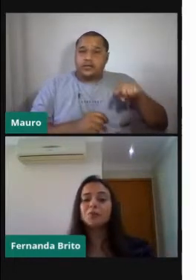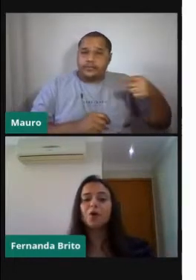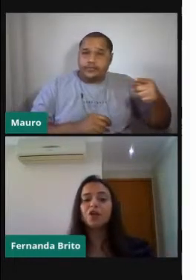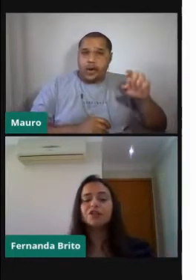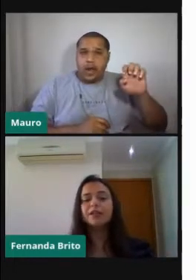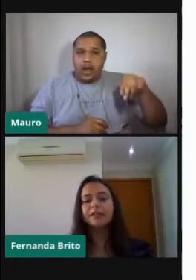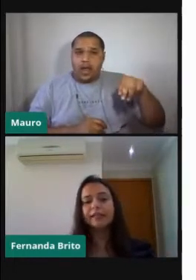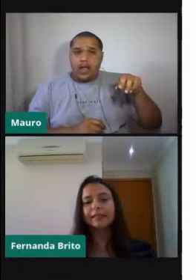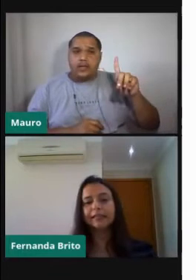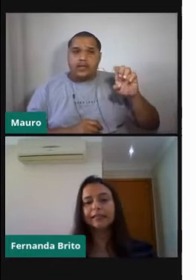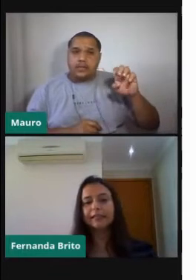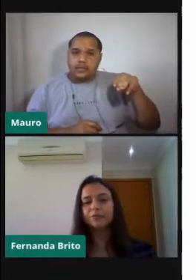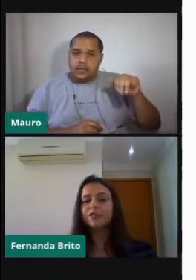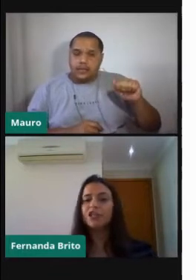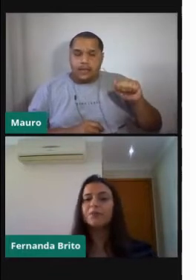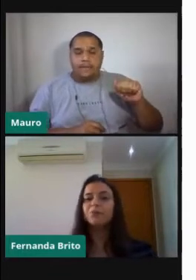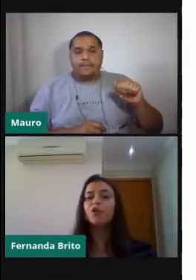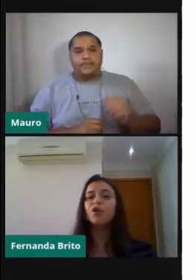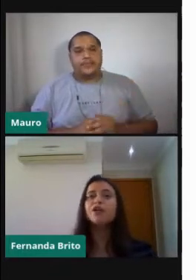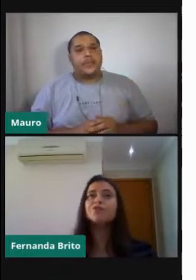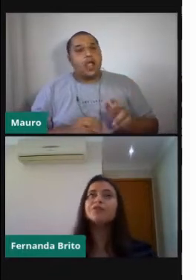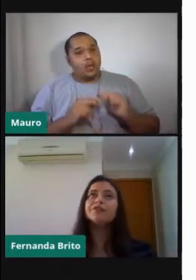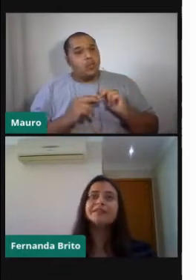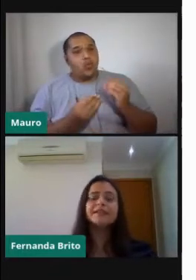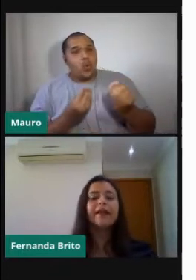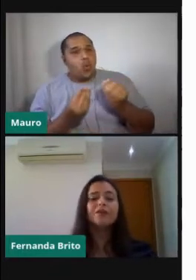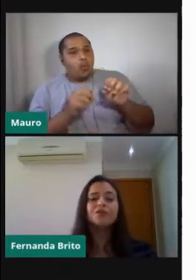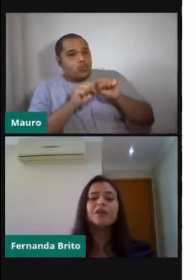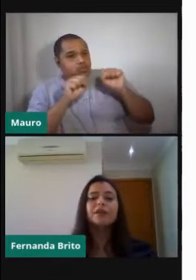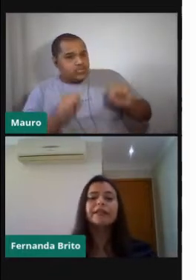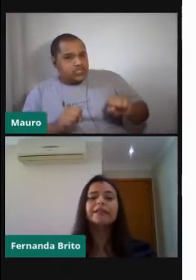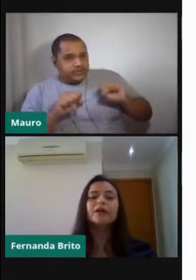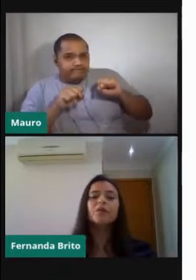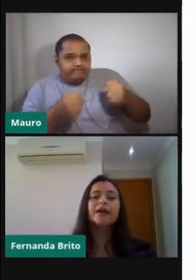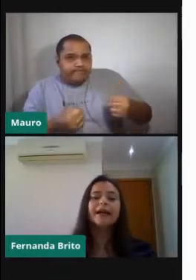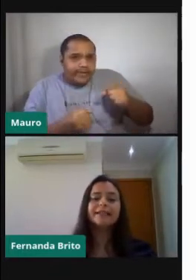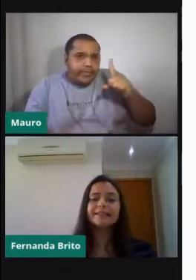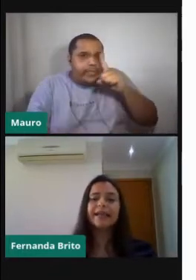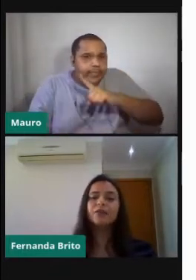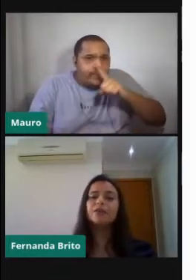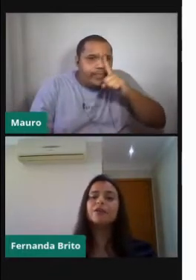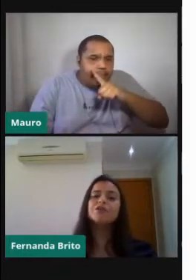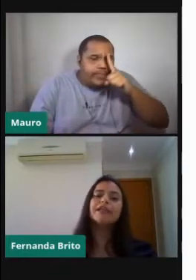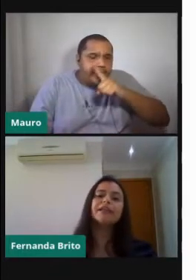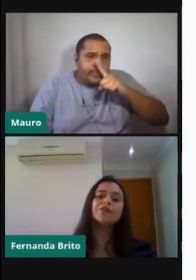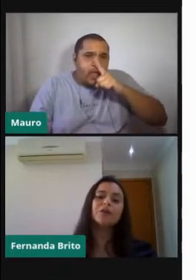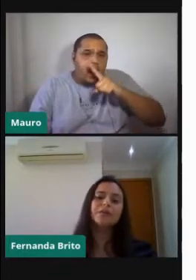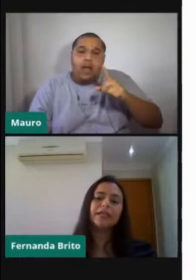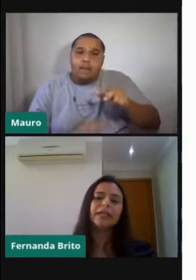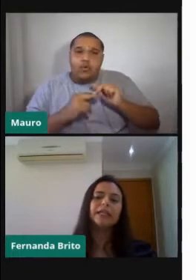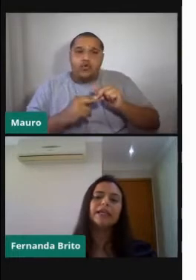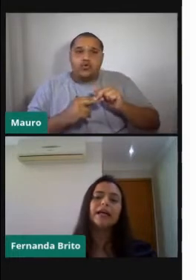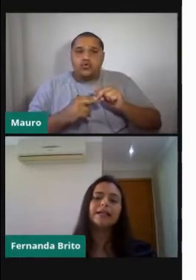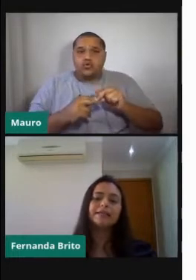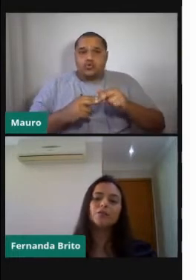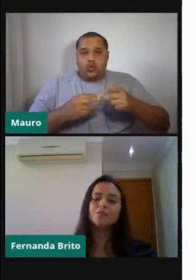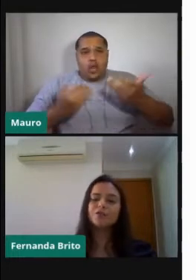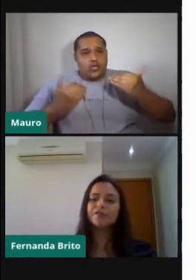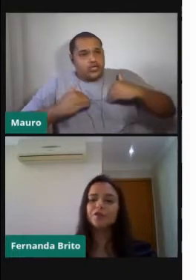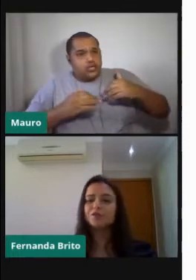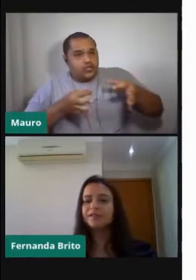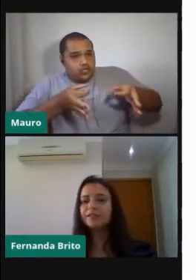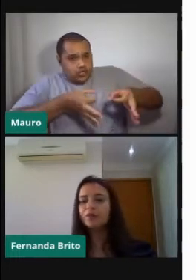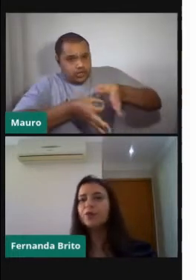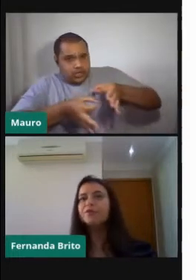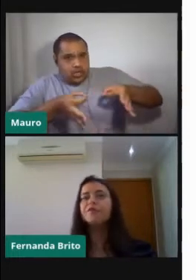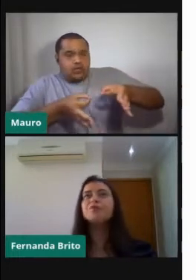e uma resposta do sistema imunológico deficiente. Né? Então, as células, né, natural killer, assim como